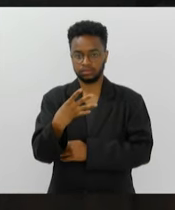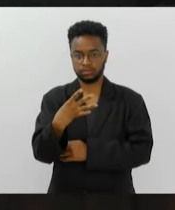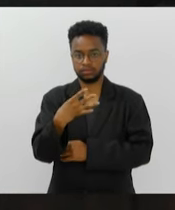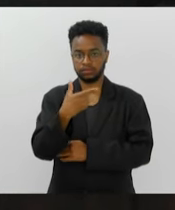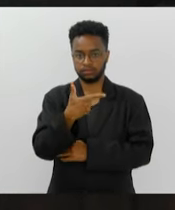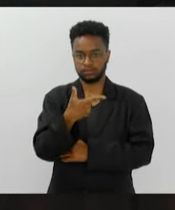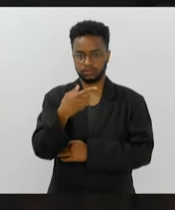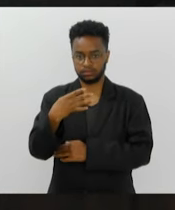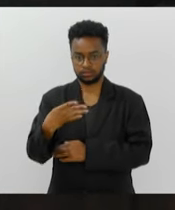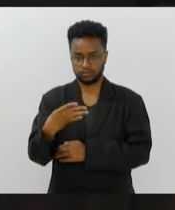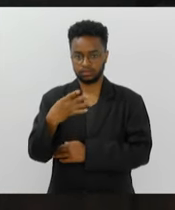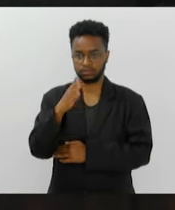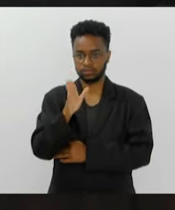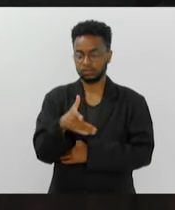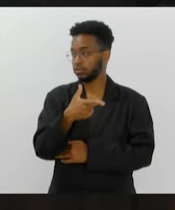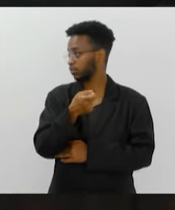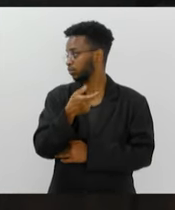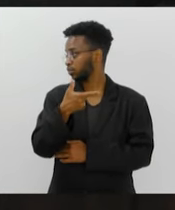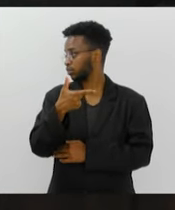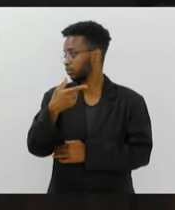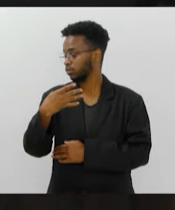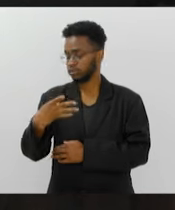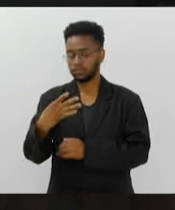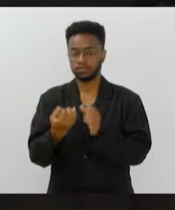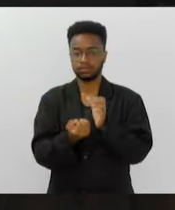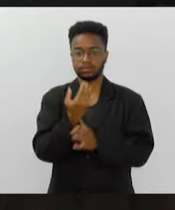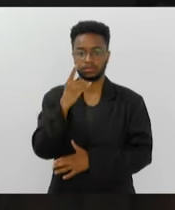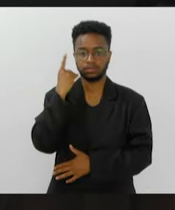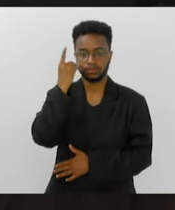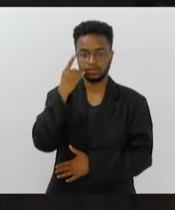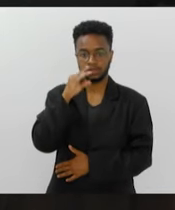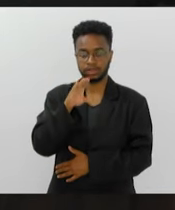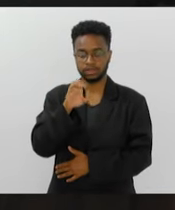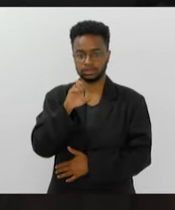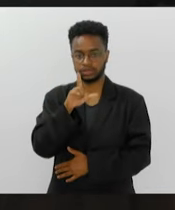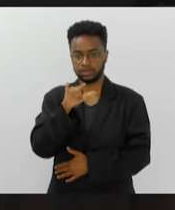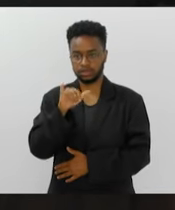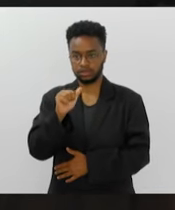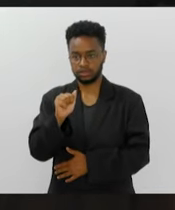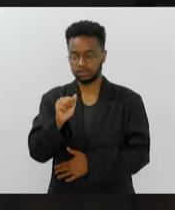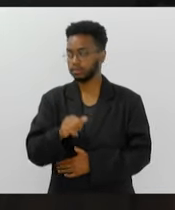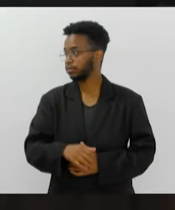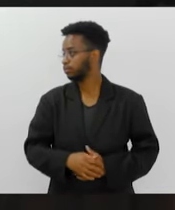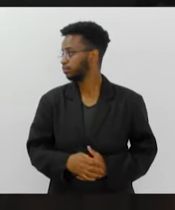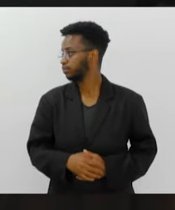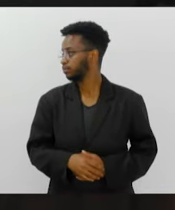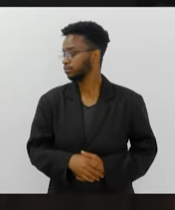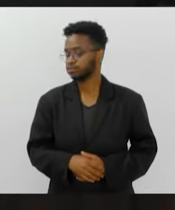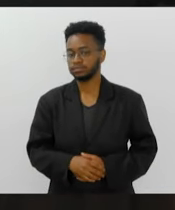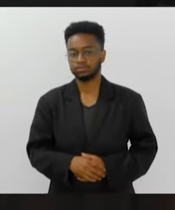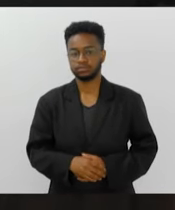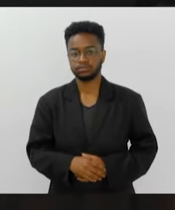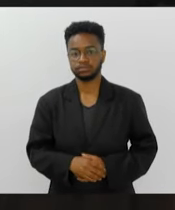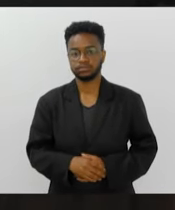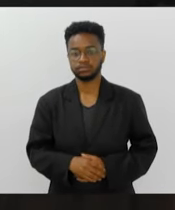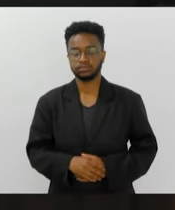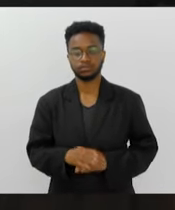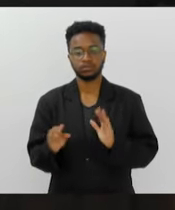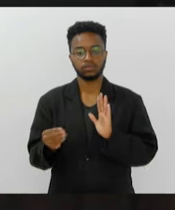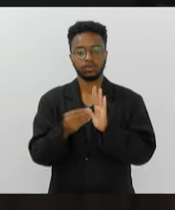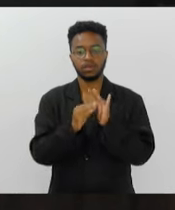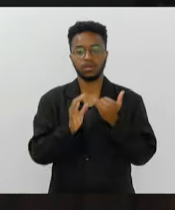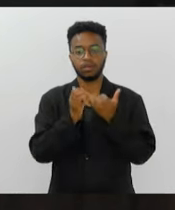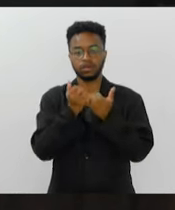424 de 2024 de autoria da deputada Célia Jordão que declara como patrimônio